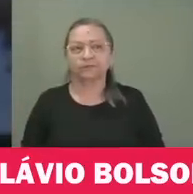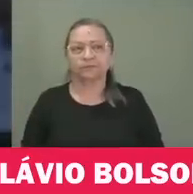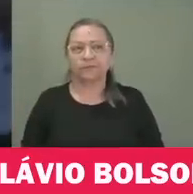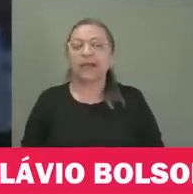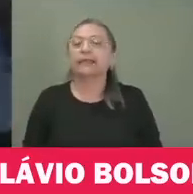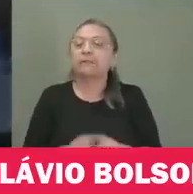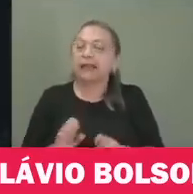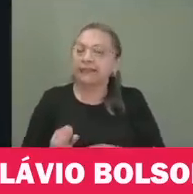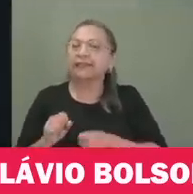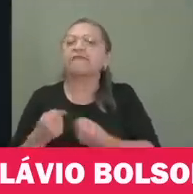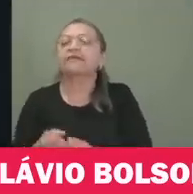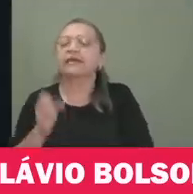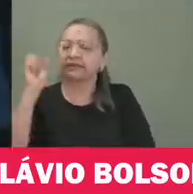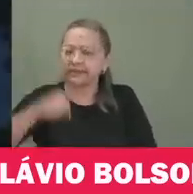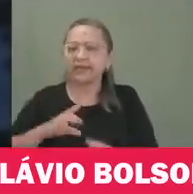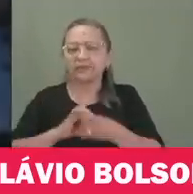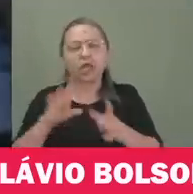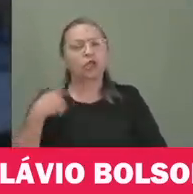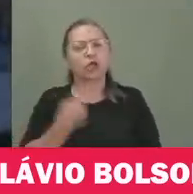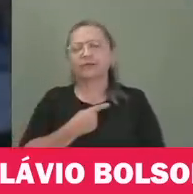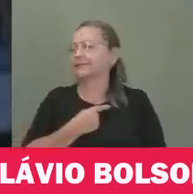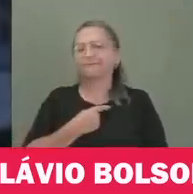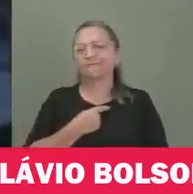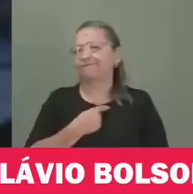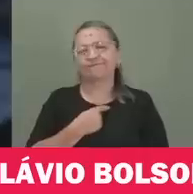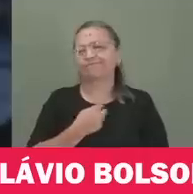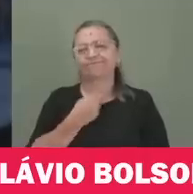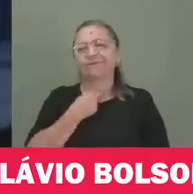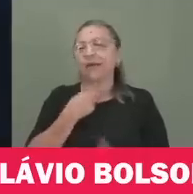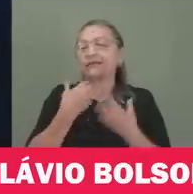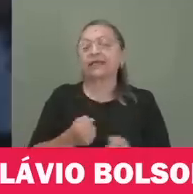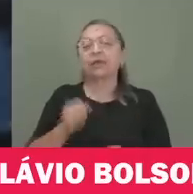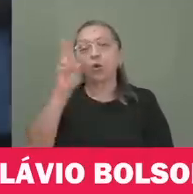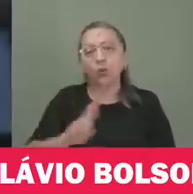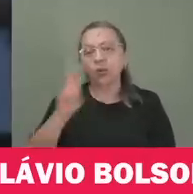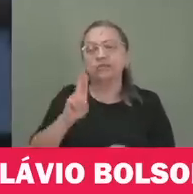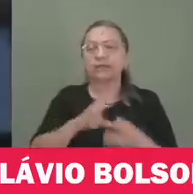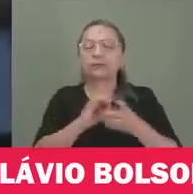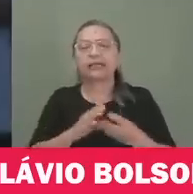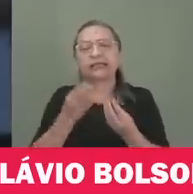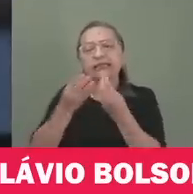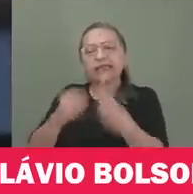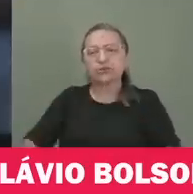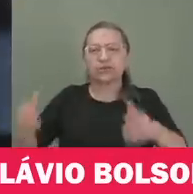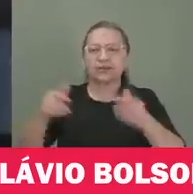para defender sim a democracia. Nós não vamos permitir que usem os instrumentos democráticos para destruir a